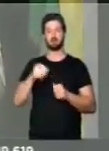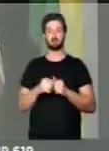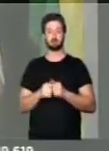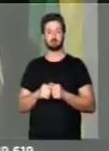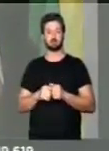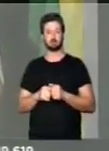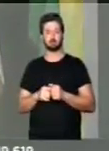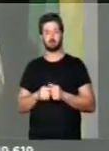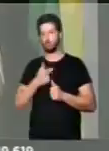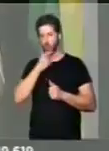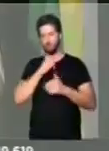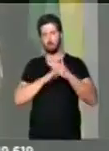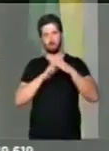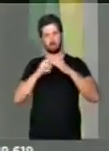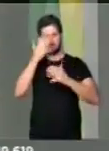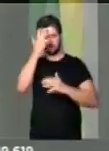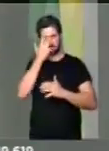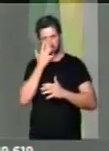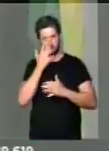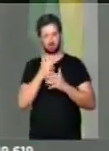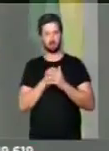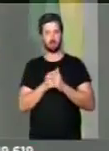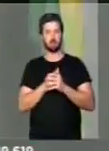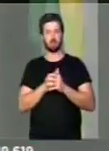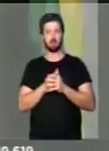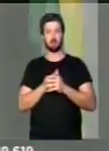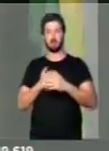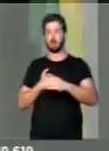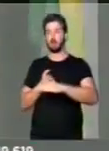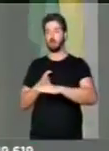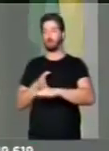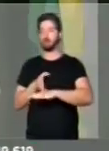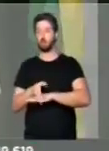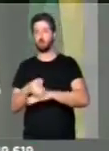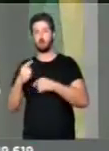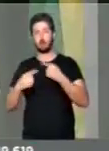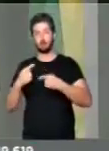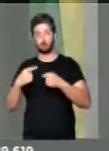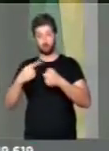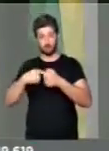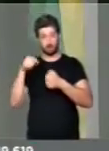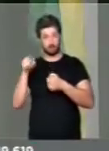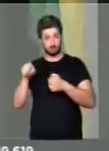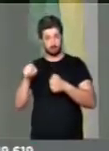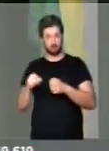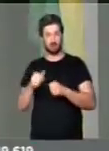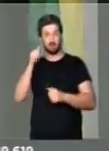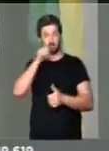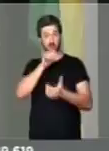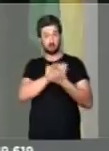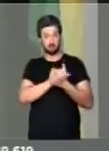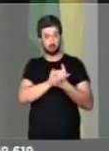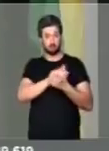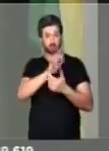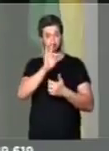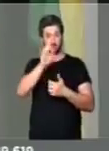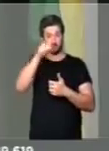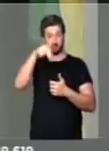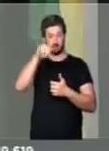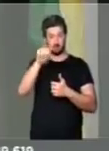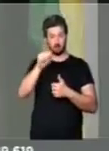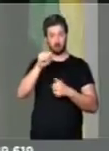empresário sério, que inseriu-se na política do município. A sua esposa Tânia,